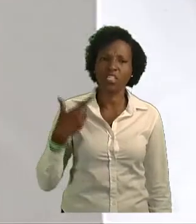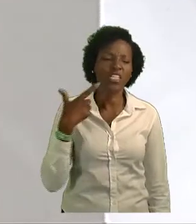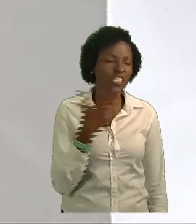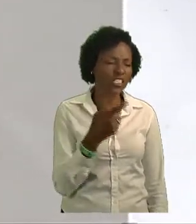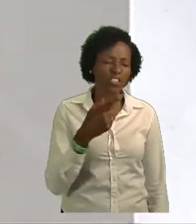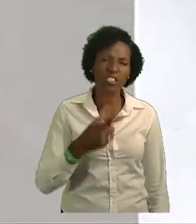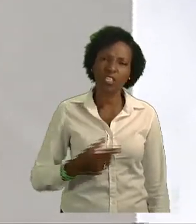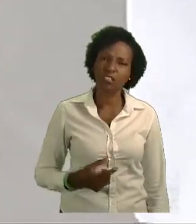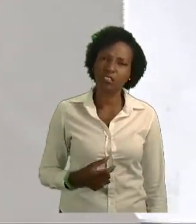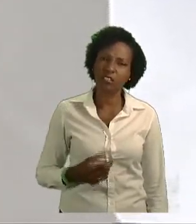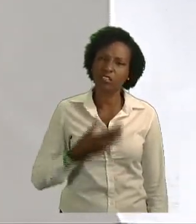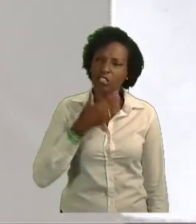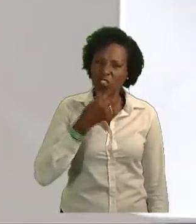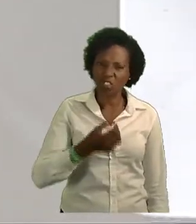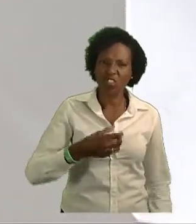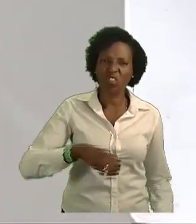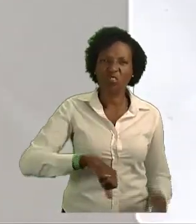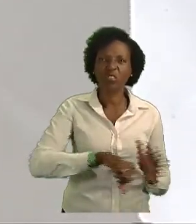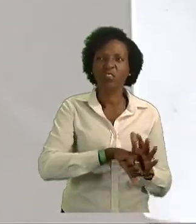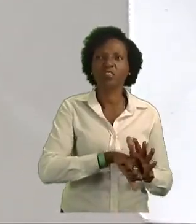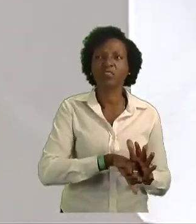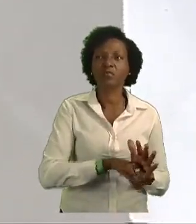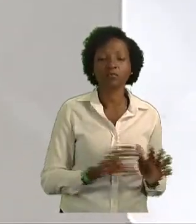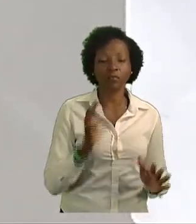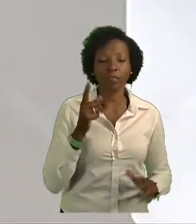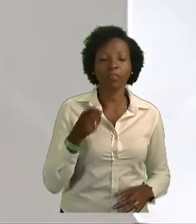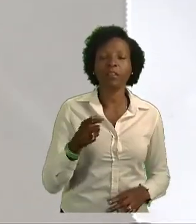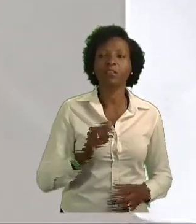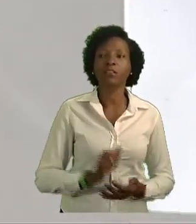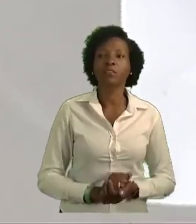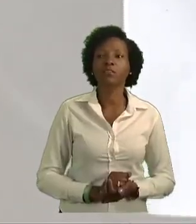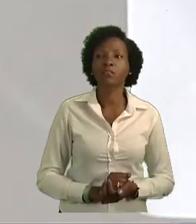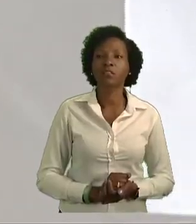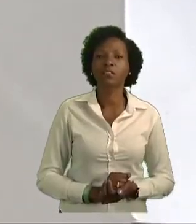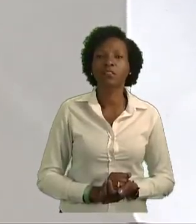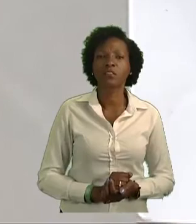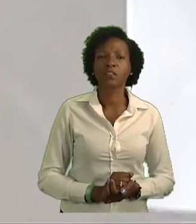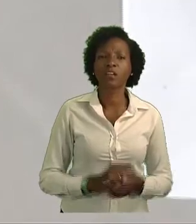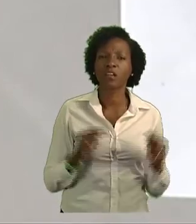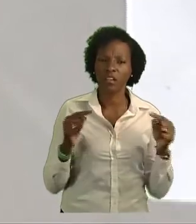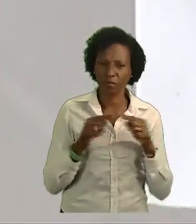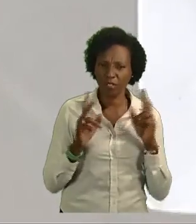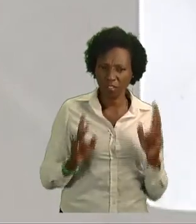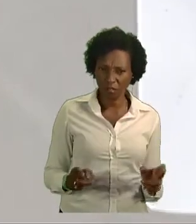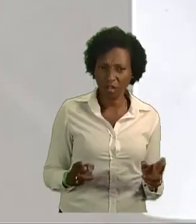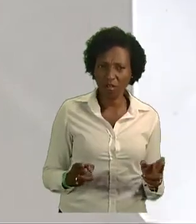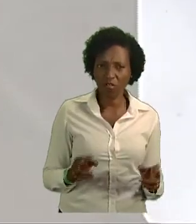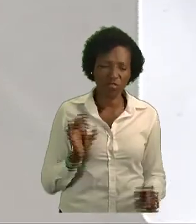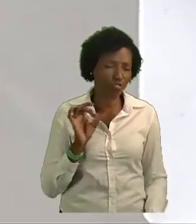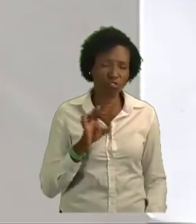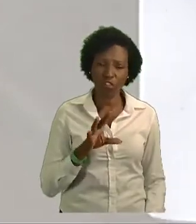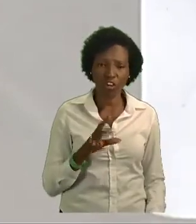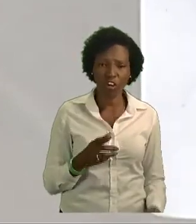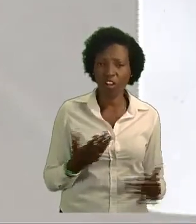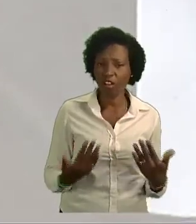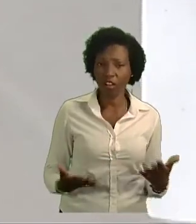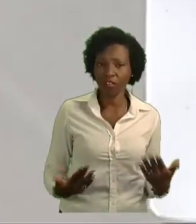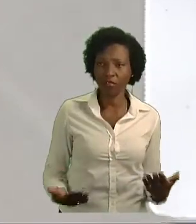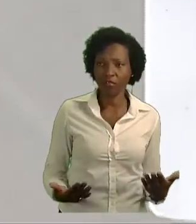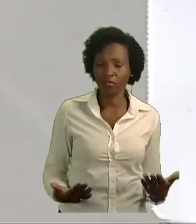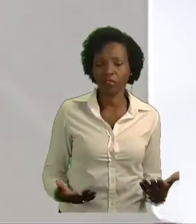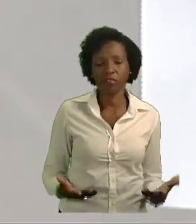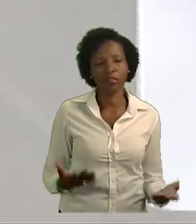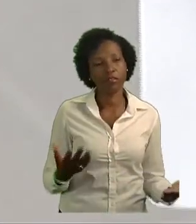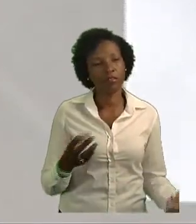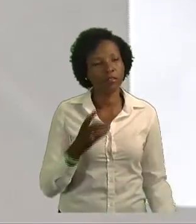atirado no criminoso e tivesse feito esse ferimento no criminoso seria considerado um tiro de raspão só senhores deputados estão aqui eu quero